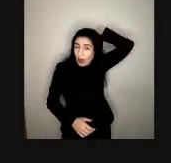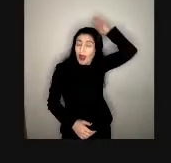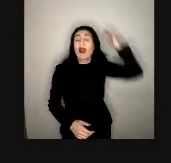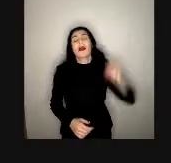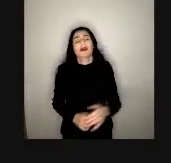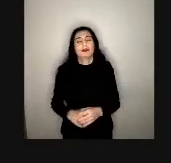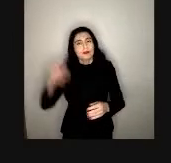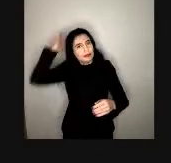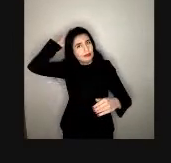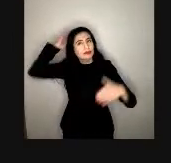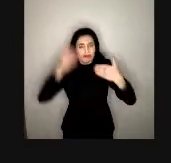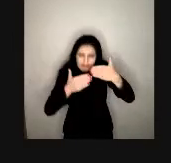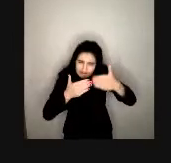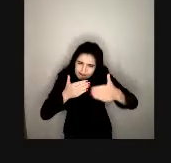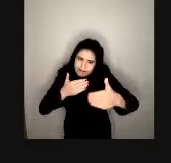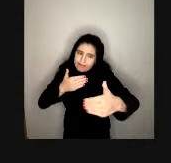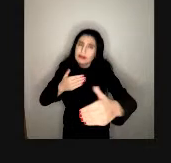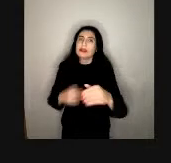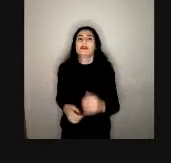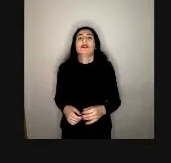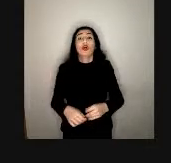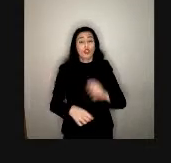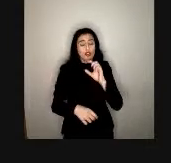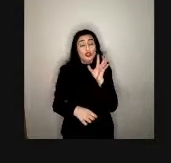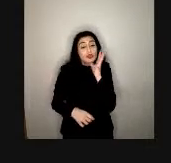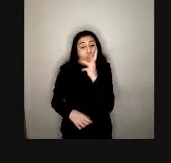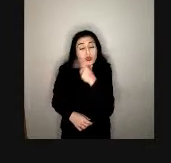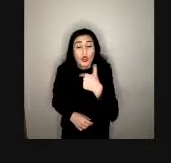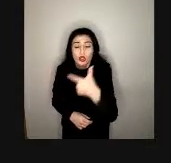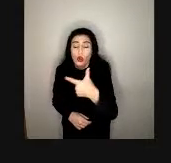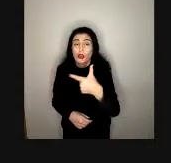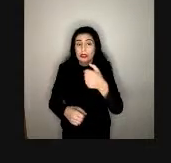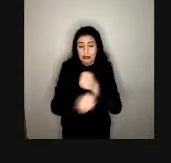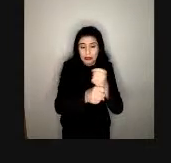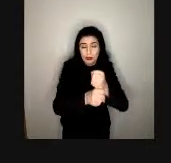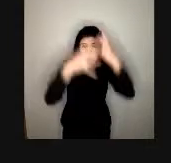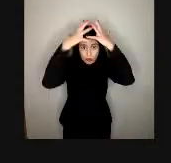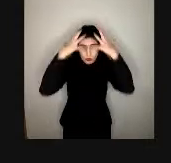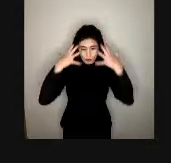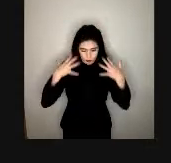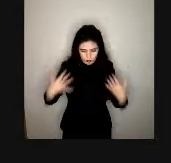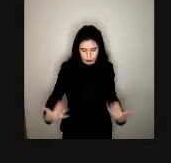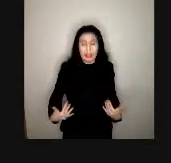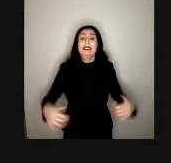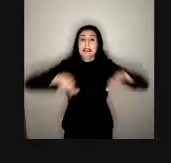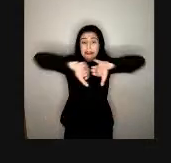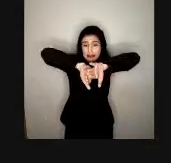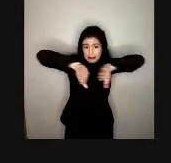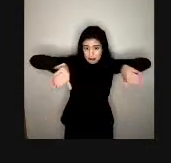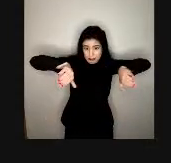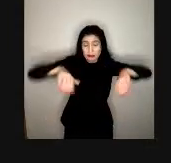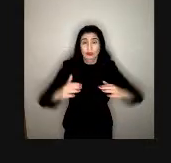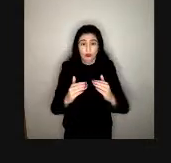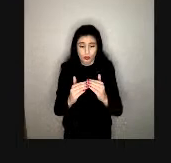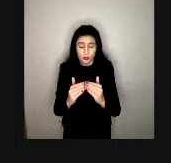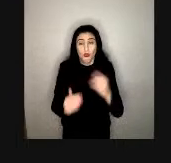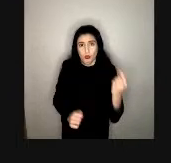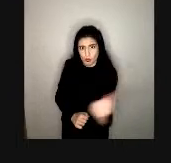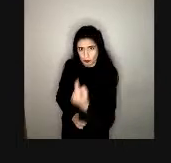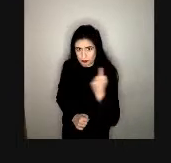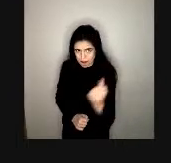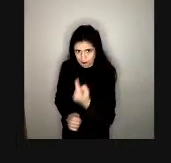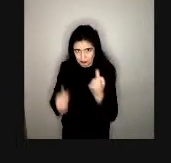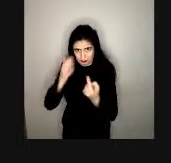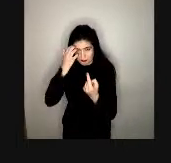né? Foi um processo de 2 anos, ela já era separada e morava sozinha com essa